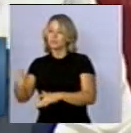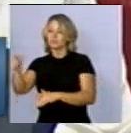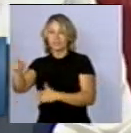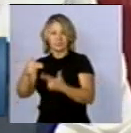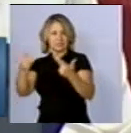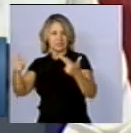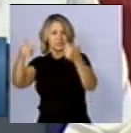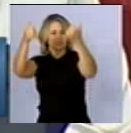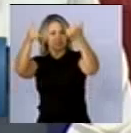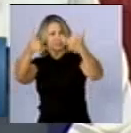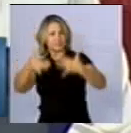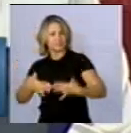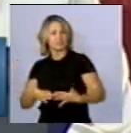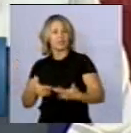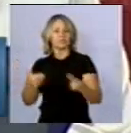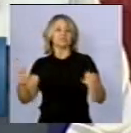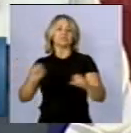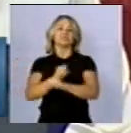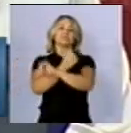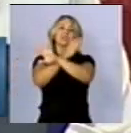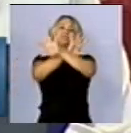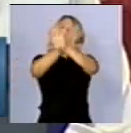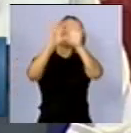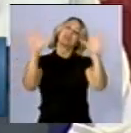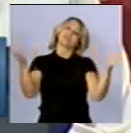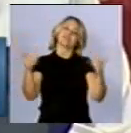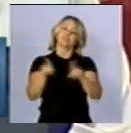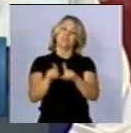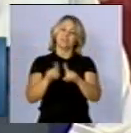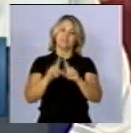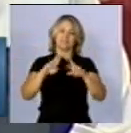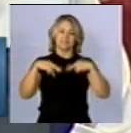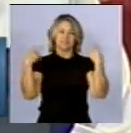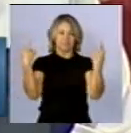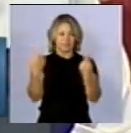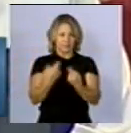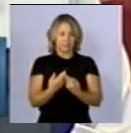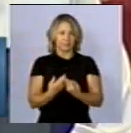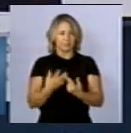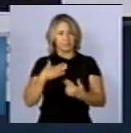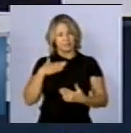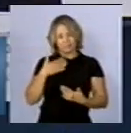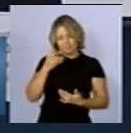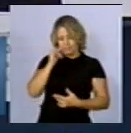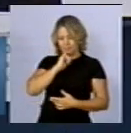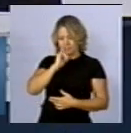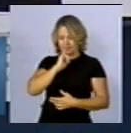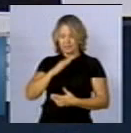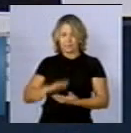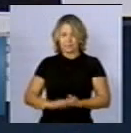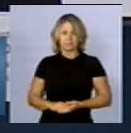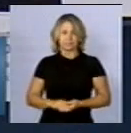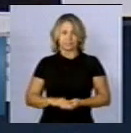o seguinte alguns fatos que ficaram Claro nessa audiência pública para mim pelo menos